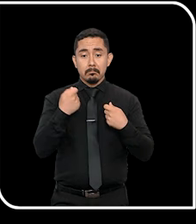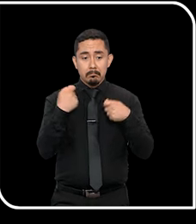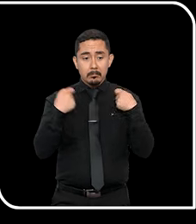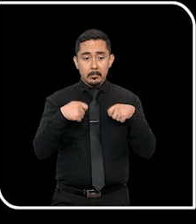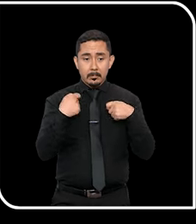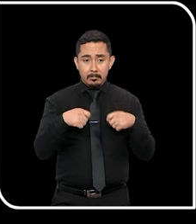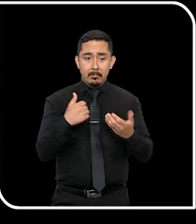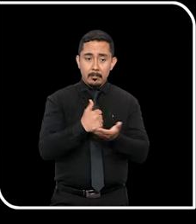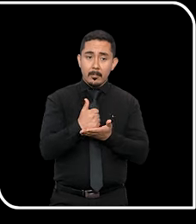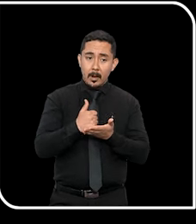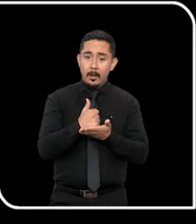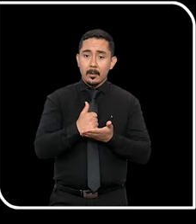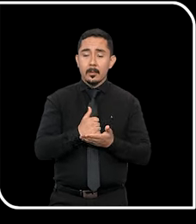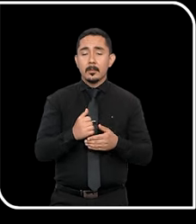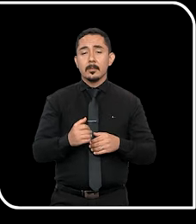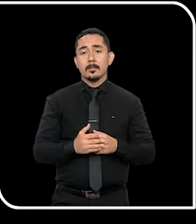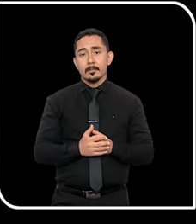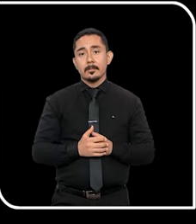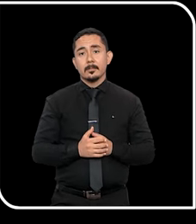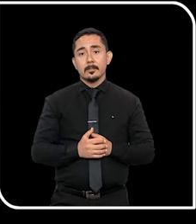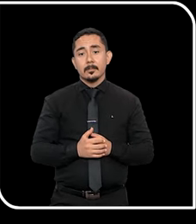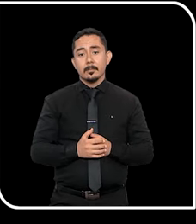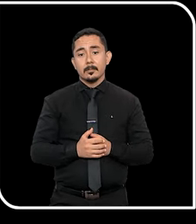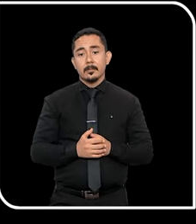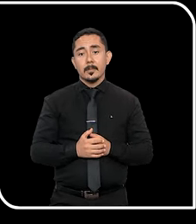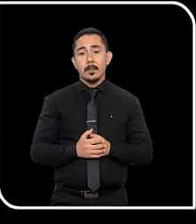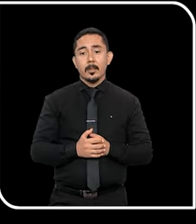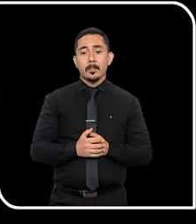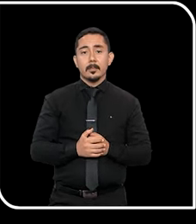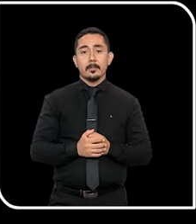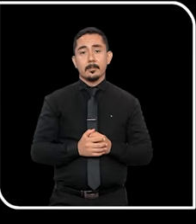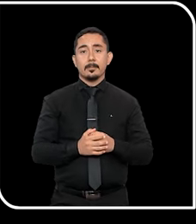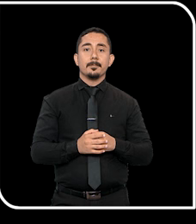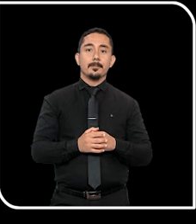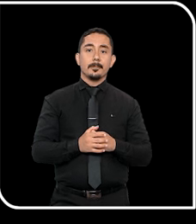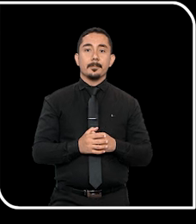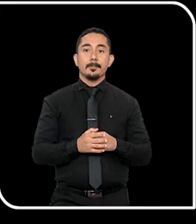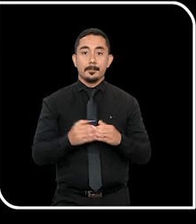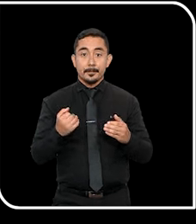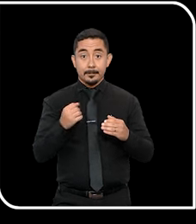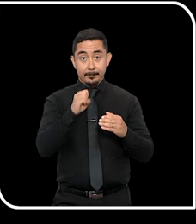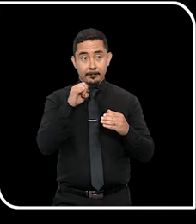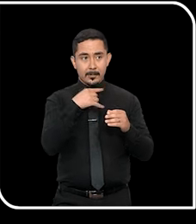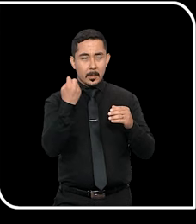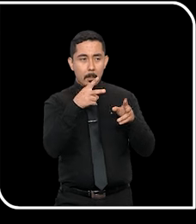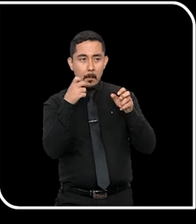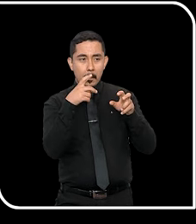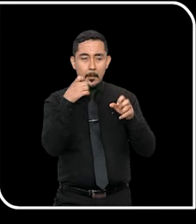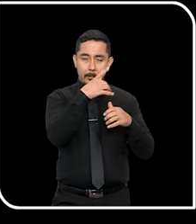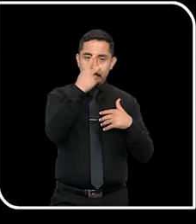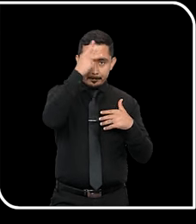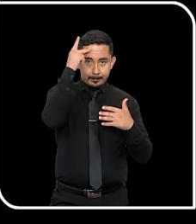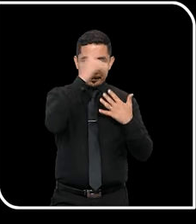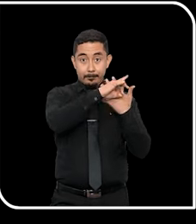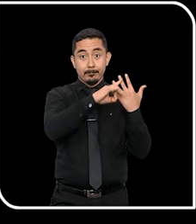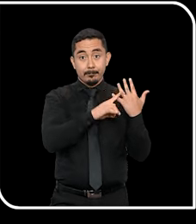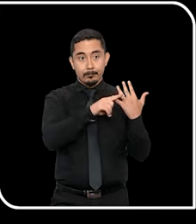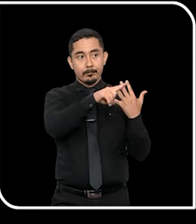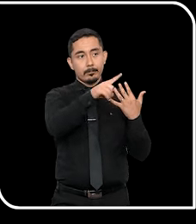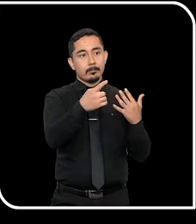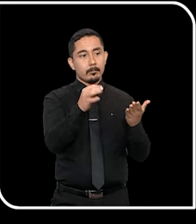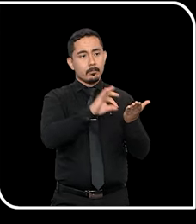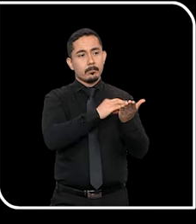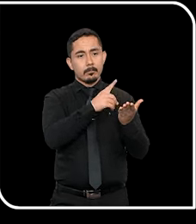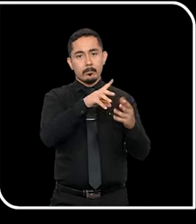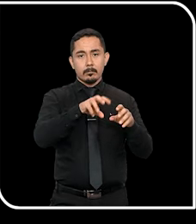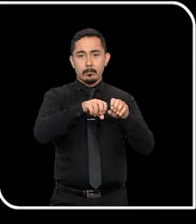base sabe porque se a gente para para ver gente o número de pessoas com deficiência matriculadas nas universidades não chega